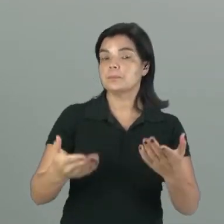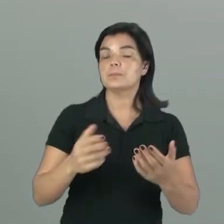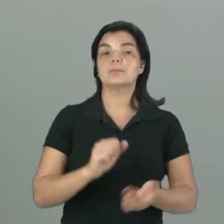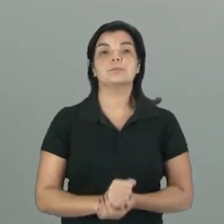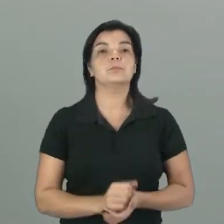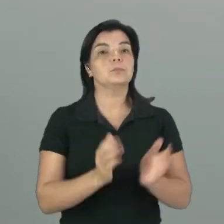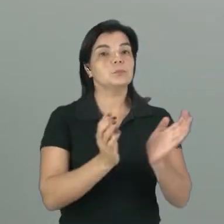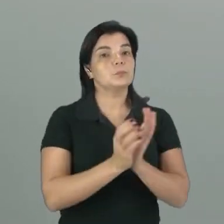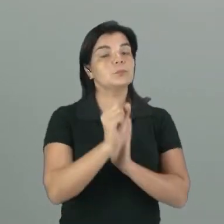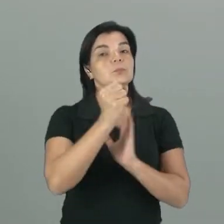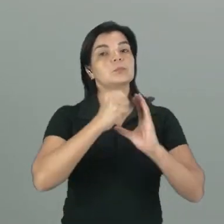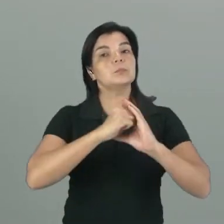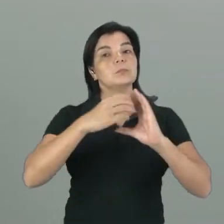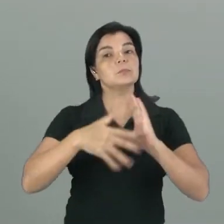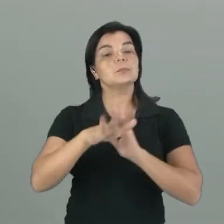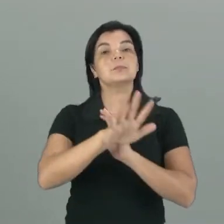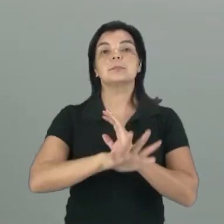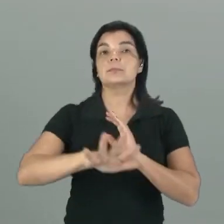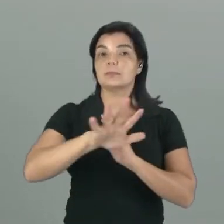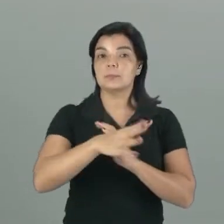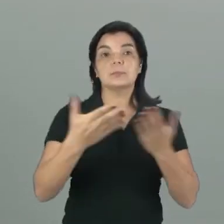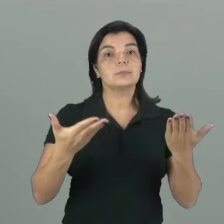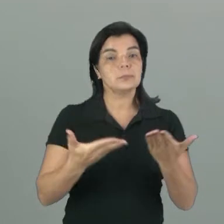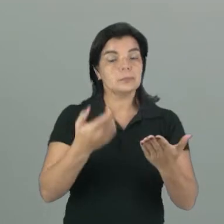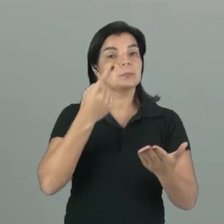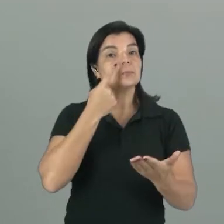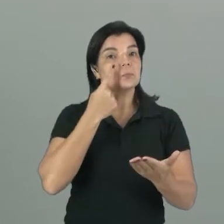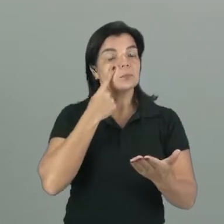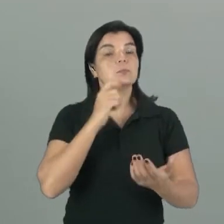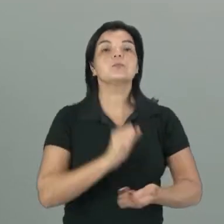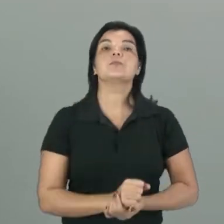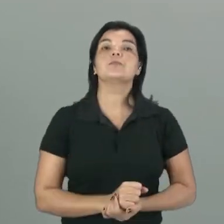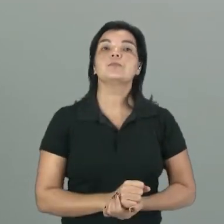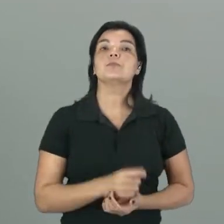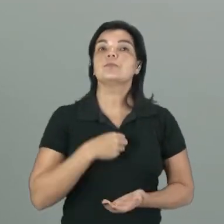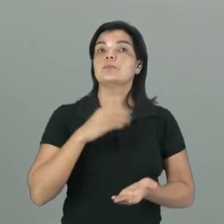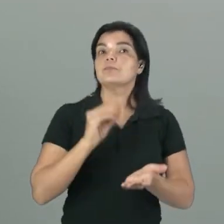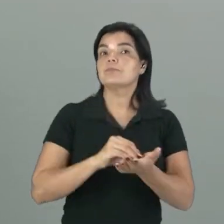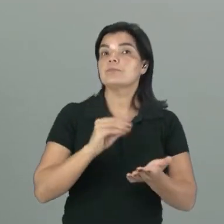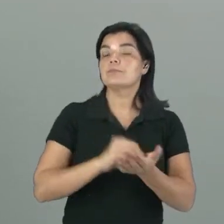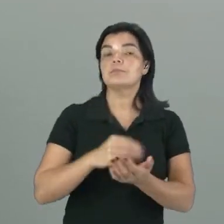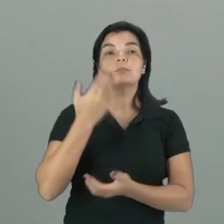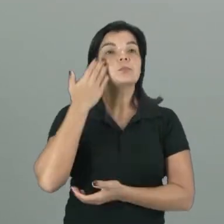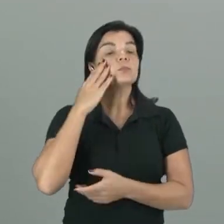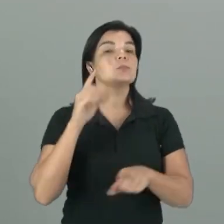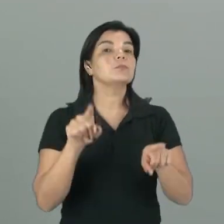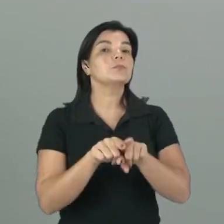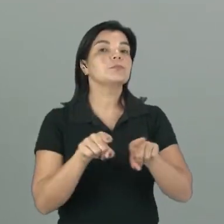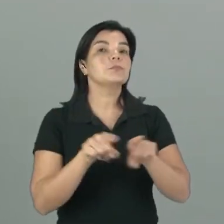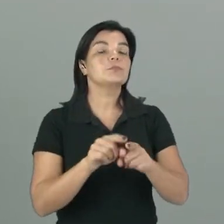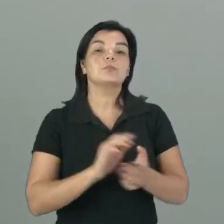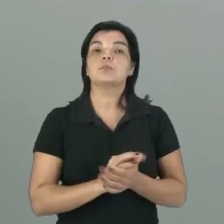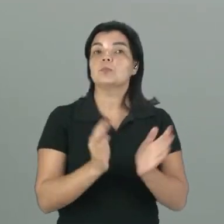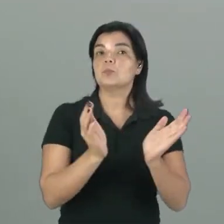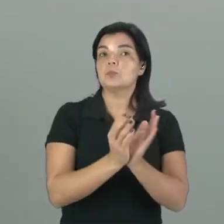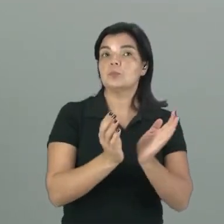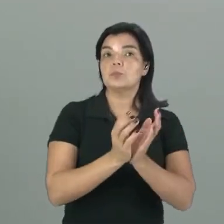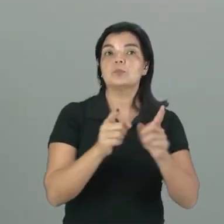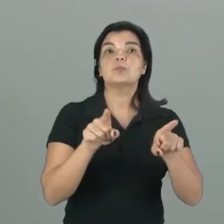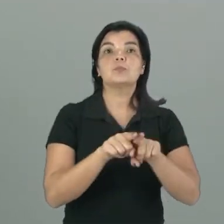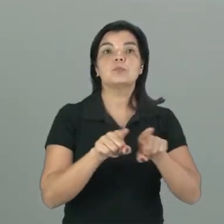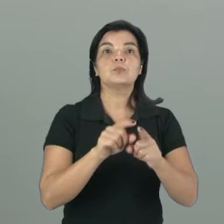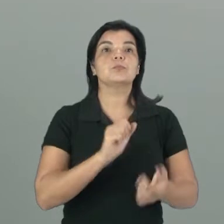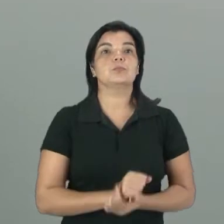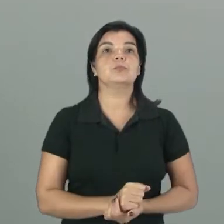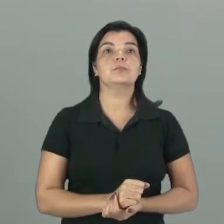esses grupos, né? Agora, além das gimnospermas, falta a gente compreender aí também o grupo das angiospermas. Então é